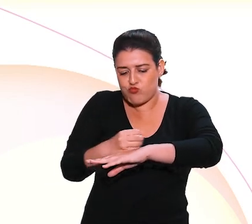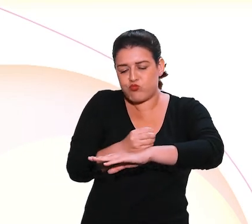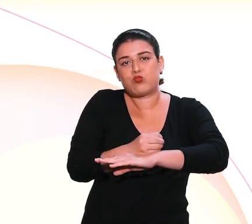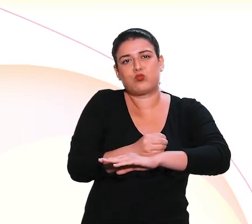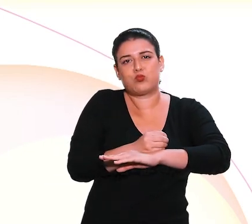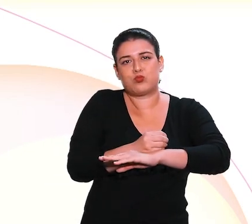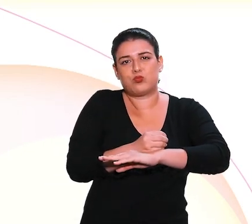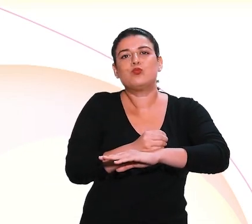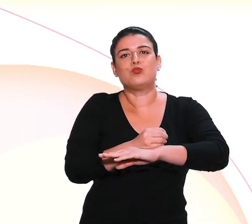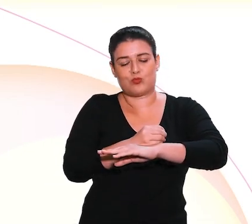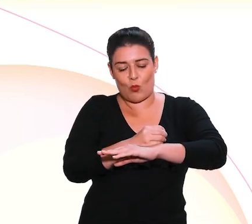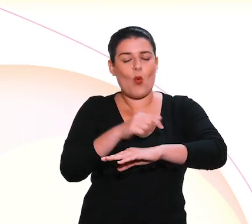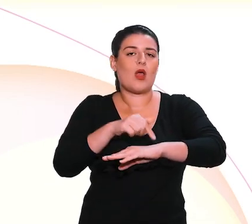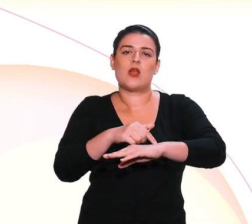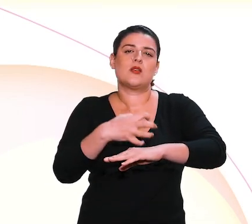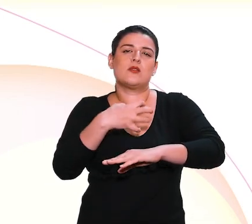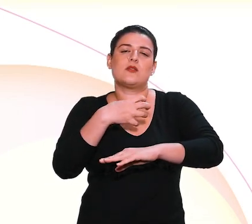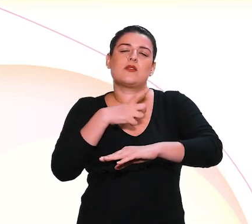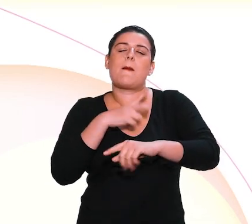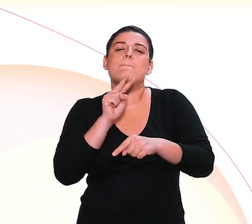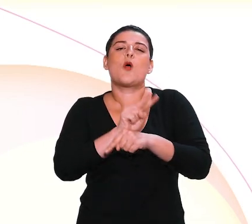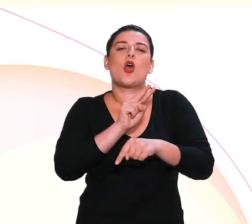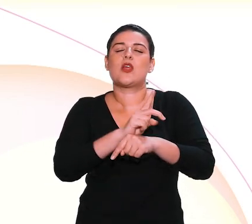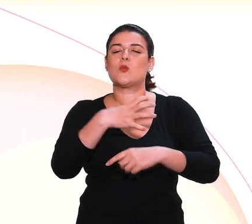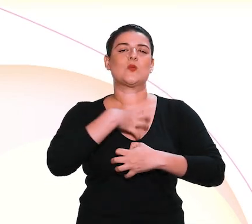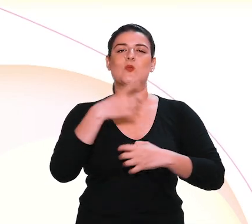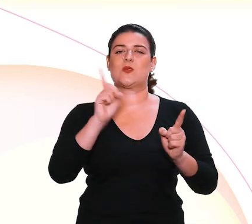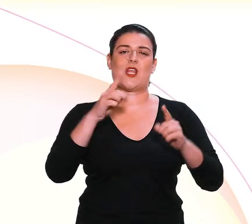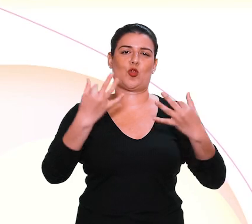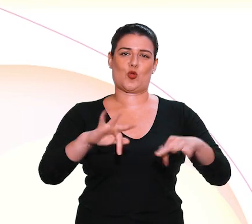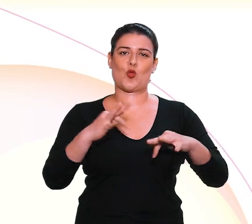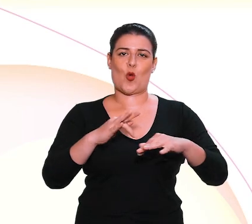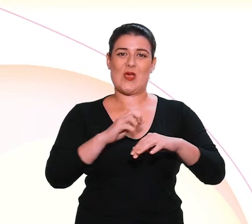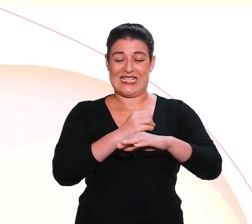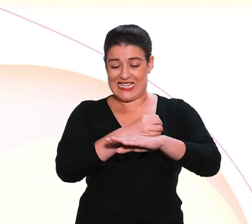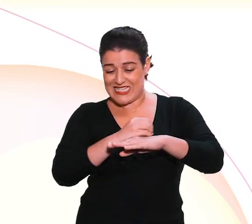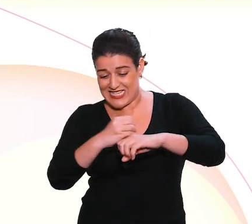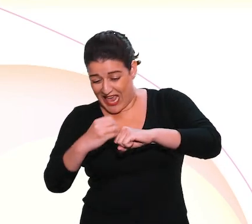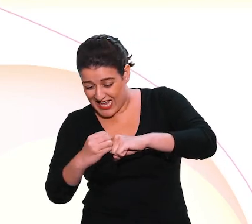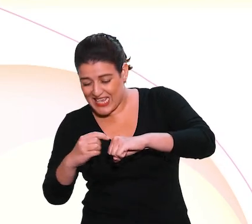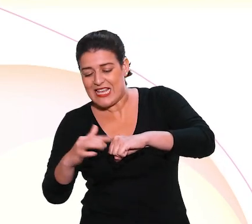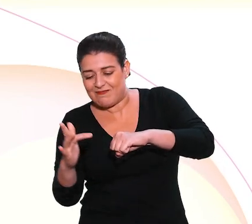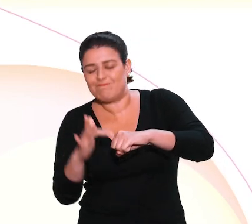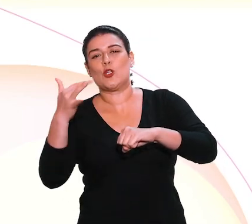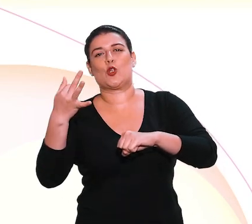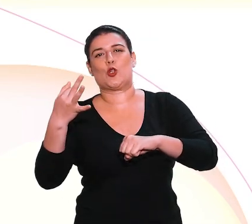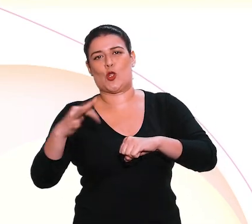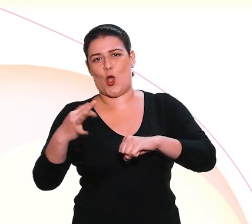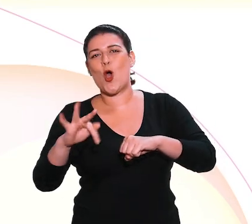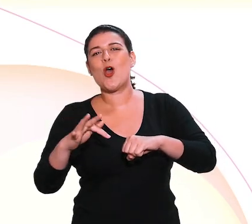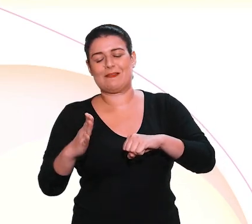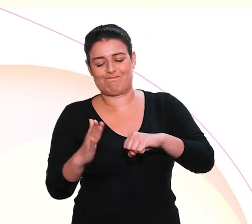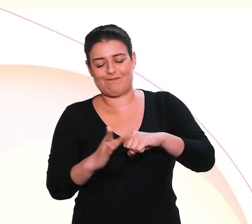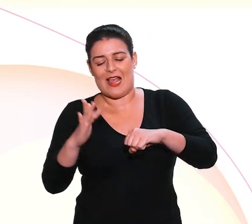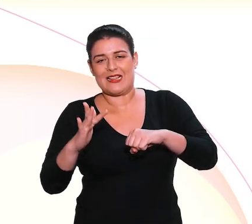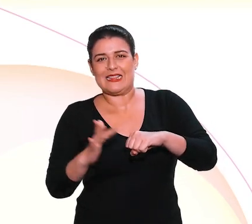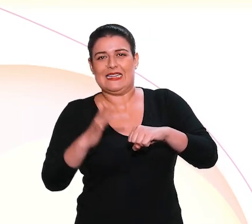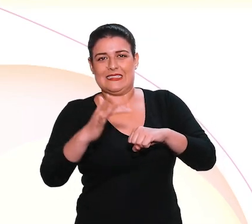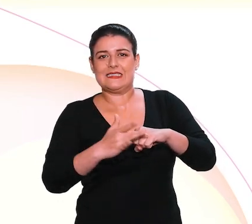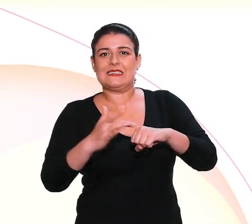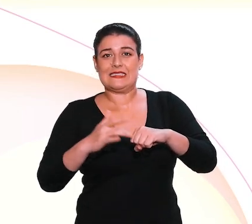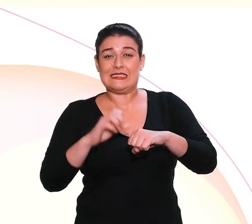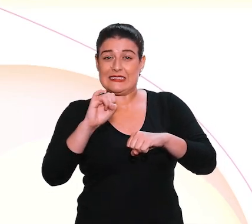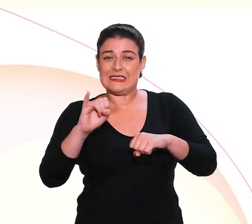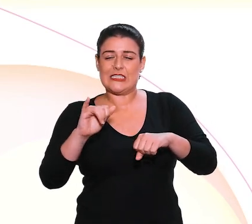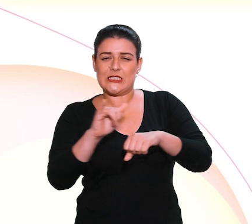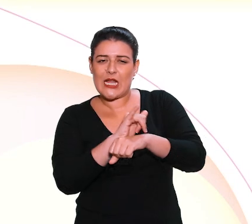vai lá para dentro. E aí para dentro ele tem essa proteção dada pelo tecido mole. Se o neuroma está muito superficial e as